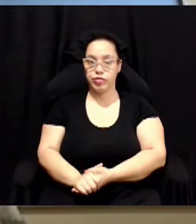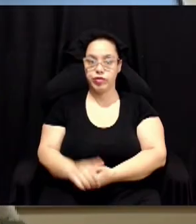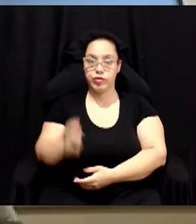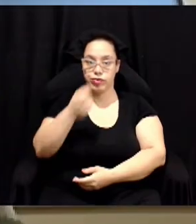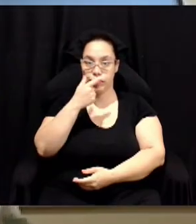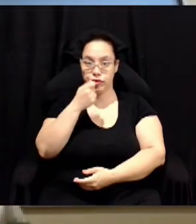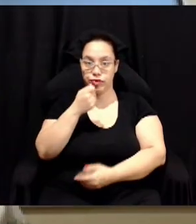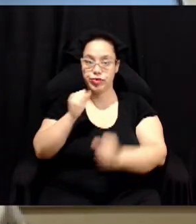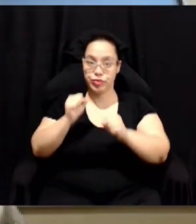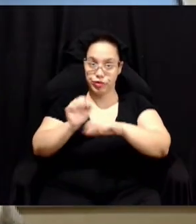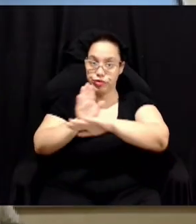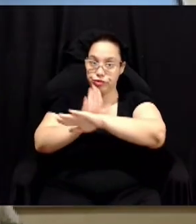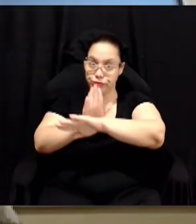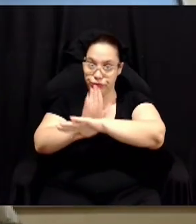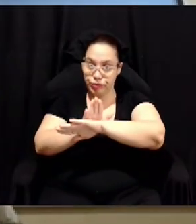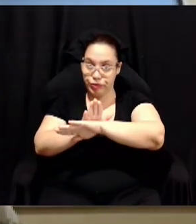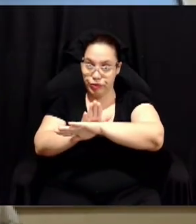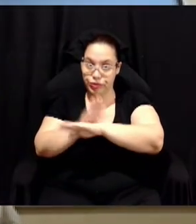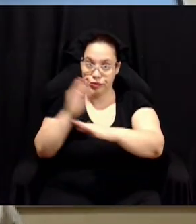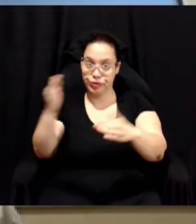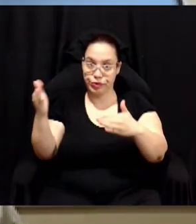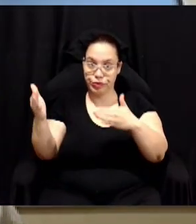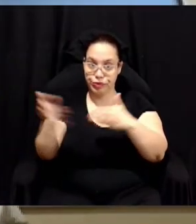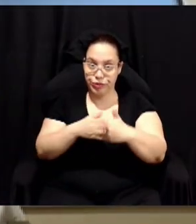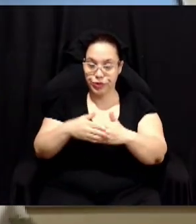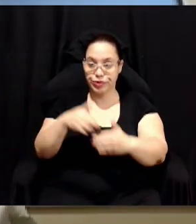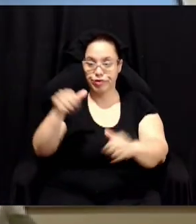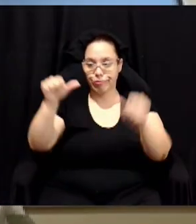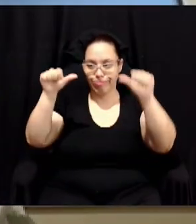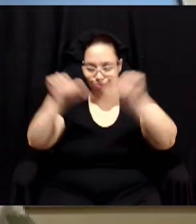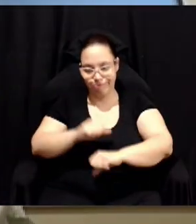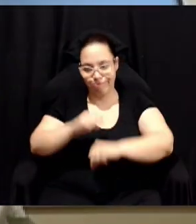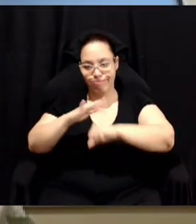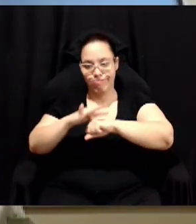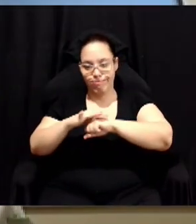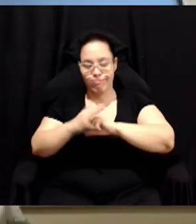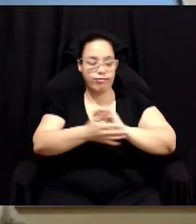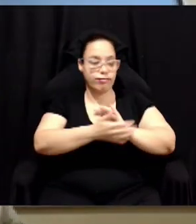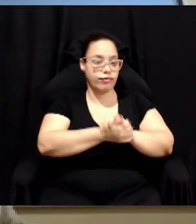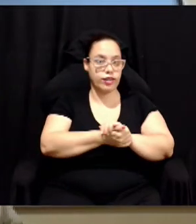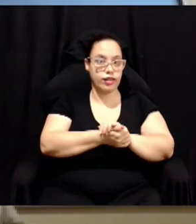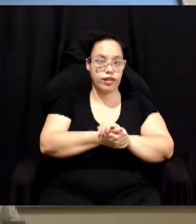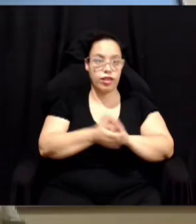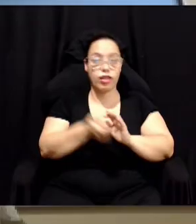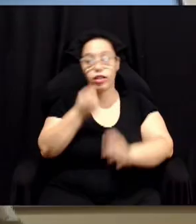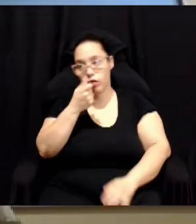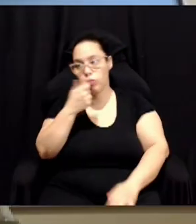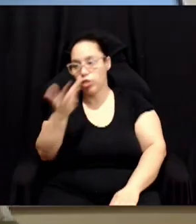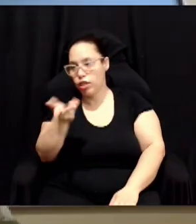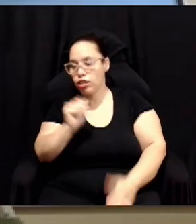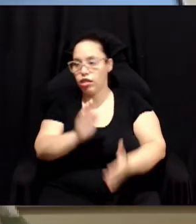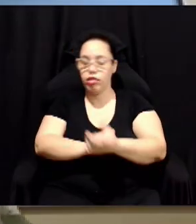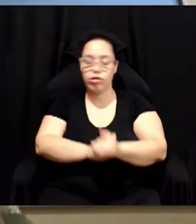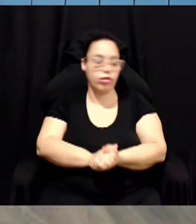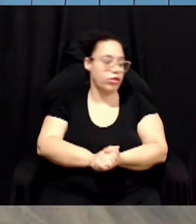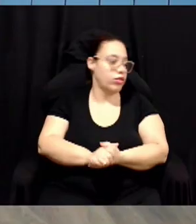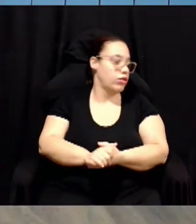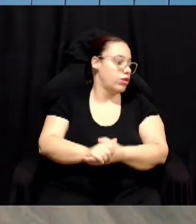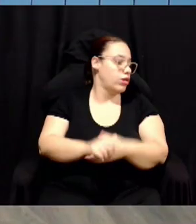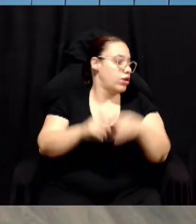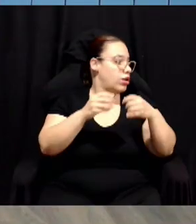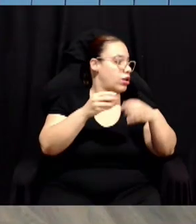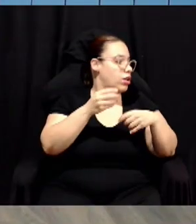ajudar a barrar a piora da doença. Em termos de medicação, né? Tem casos,